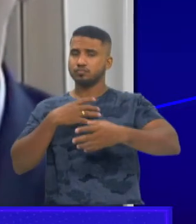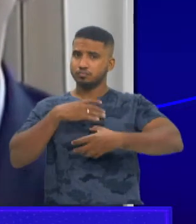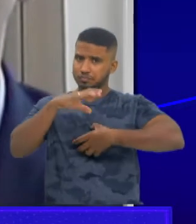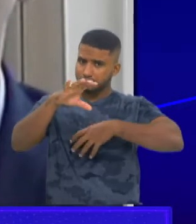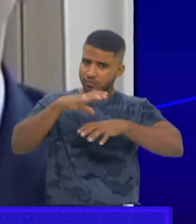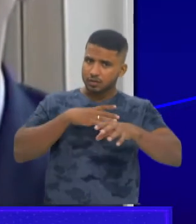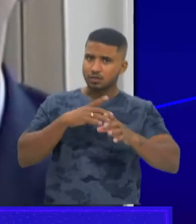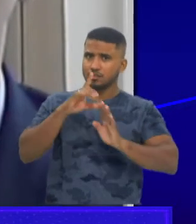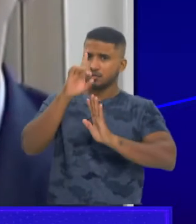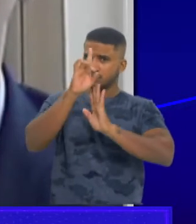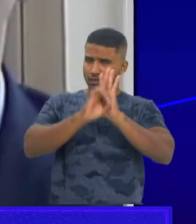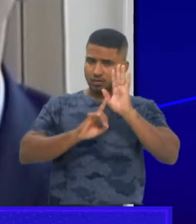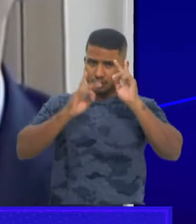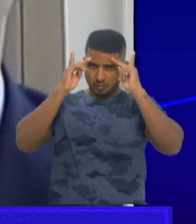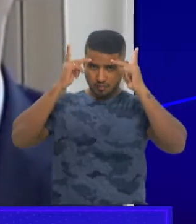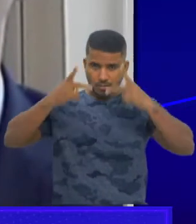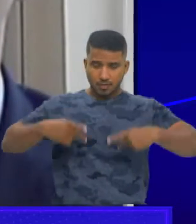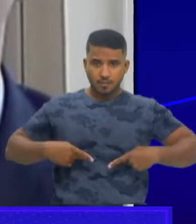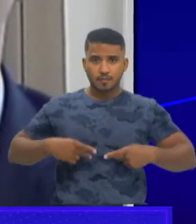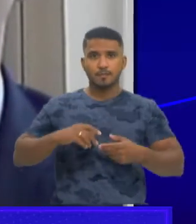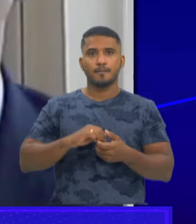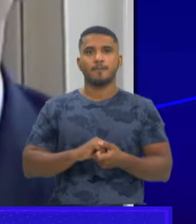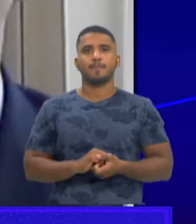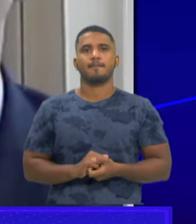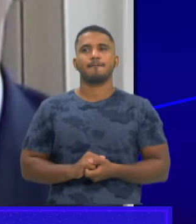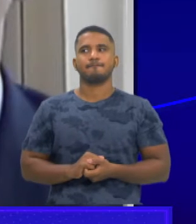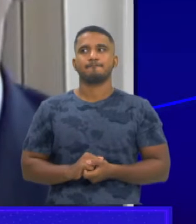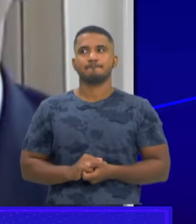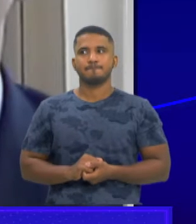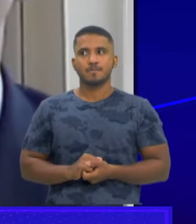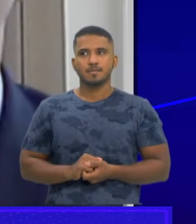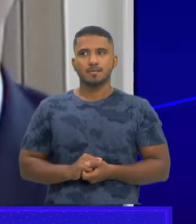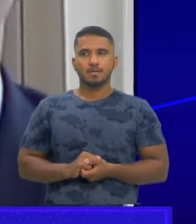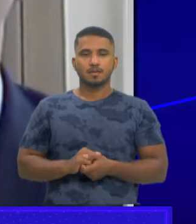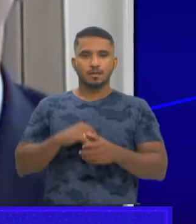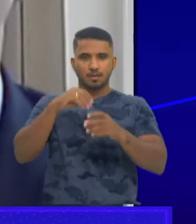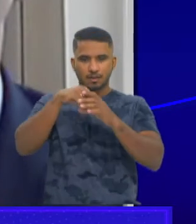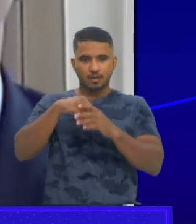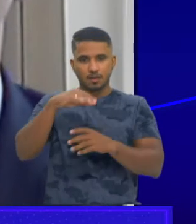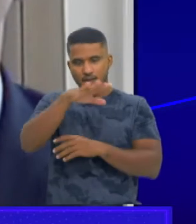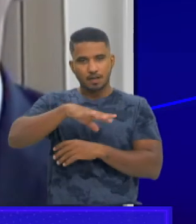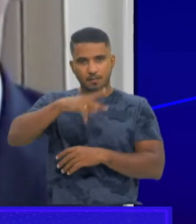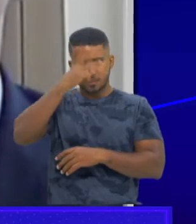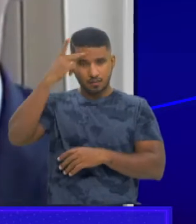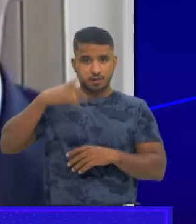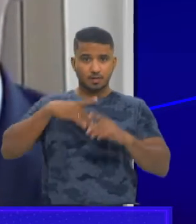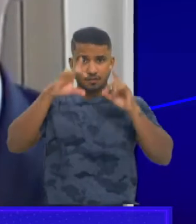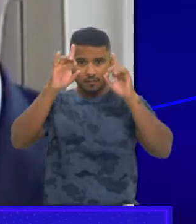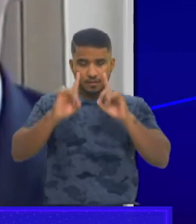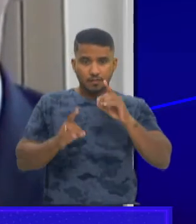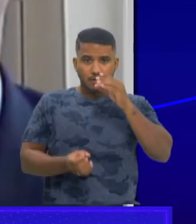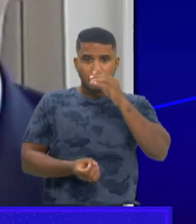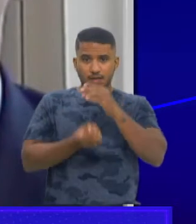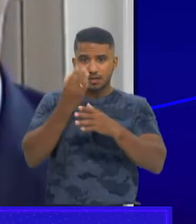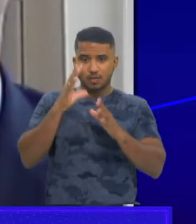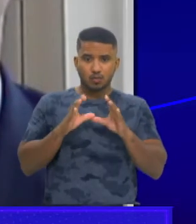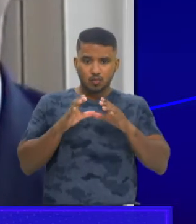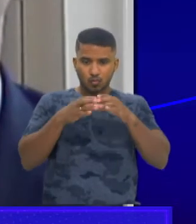ela tem se apresentado como uma instituição sensível aos direitos humanos. E com certeza,